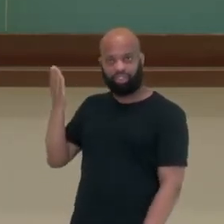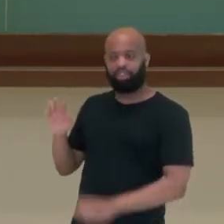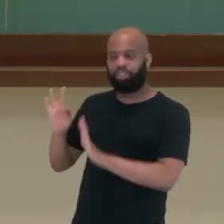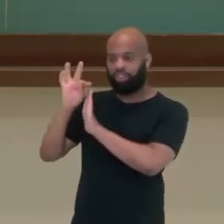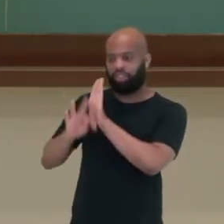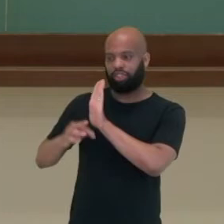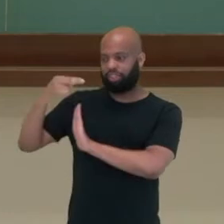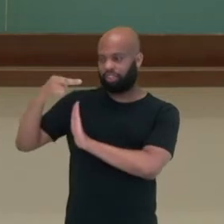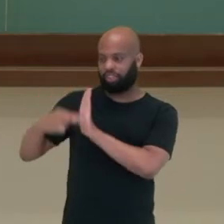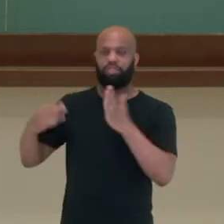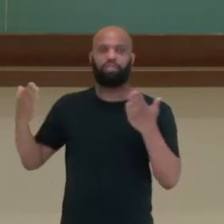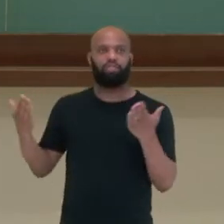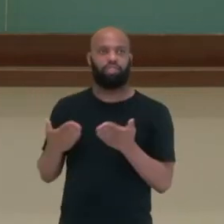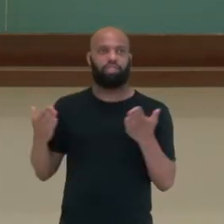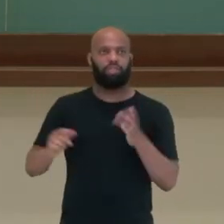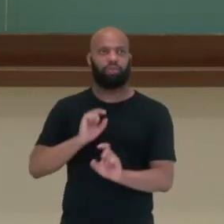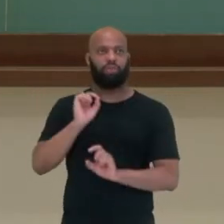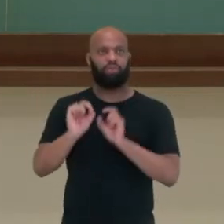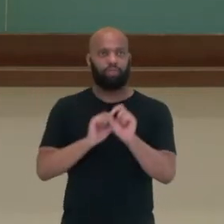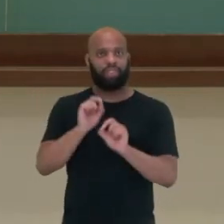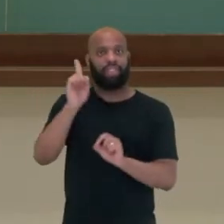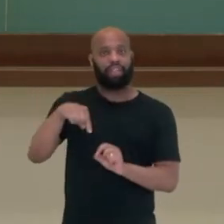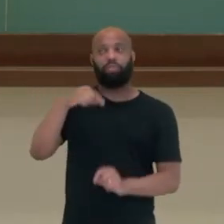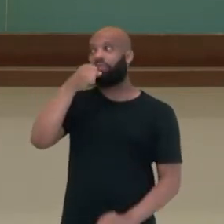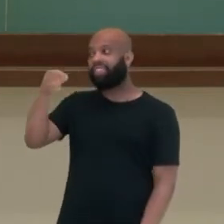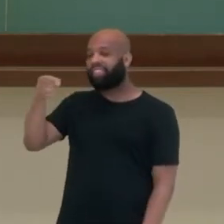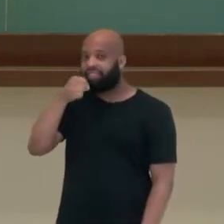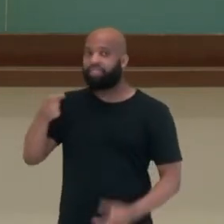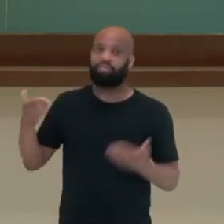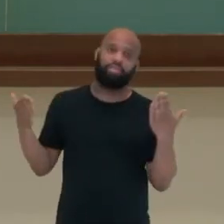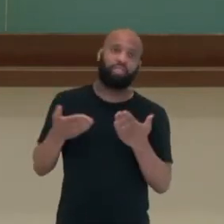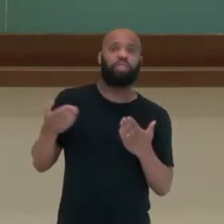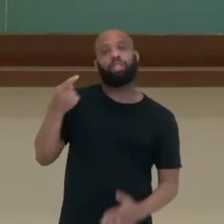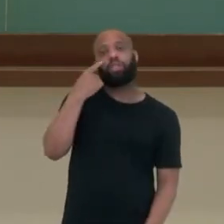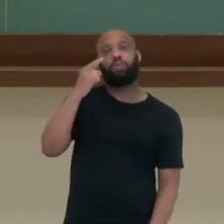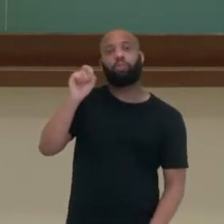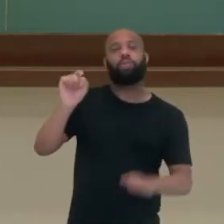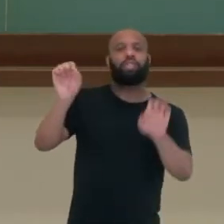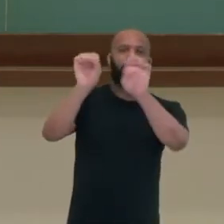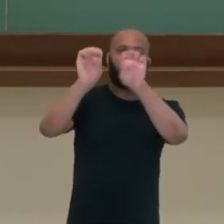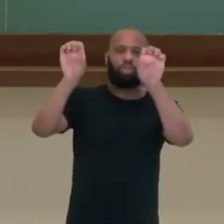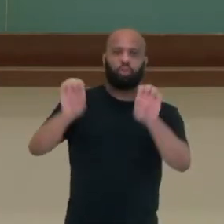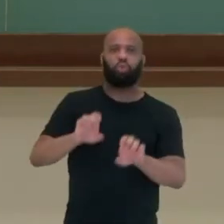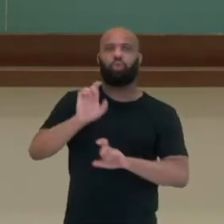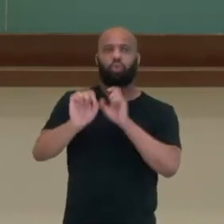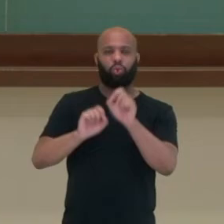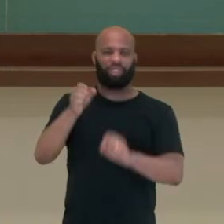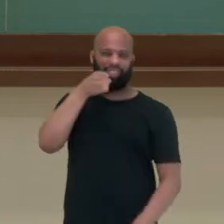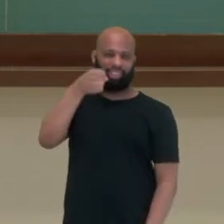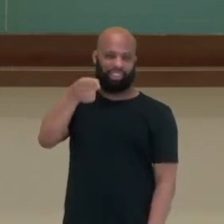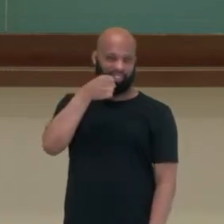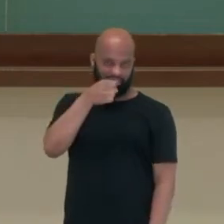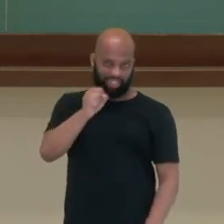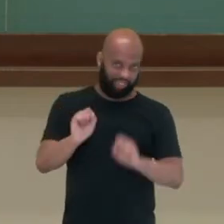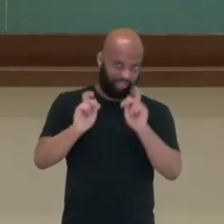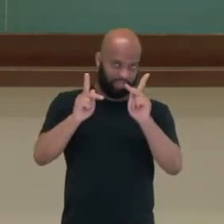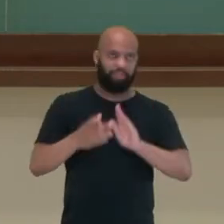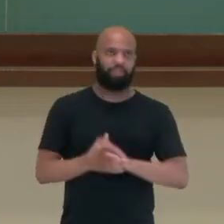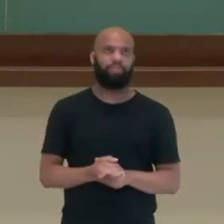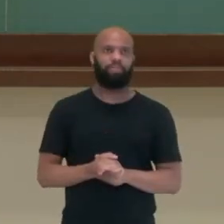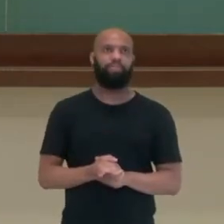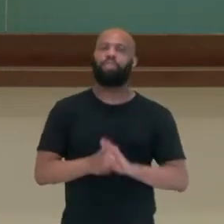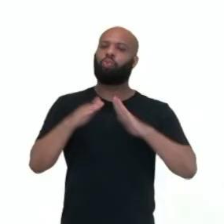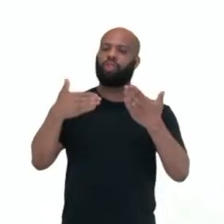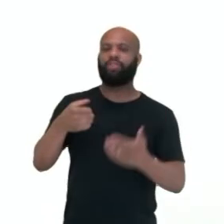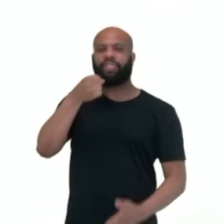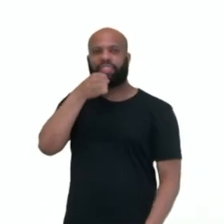nós lemos agora, esse gênero, é uma entrevista, vamos dar uma olhada então na estrutura, o que é uma entrevista? Então,